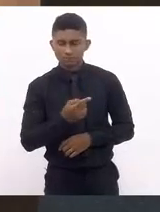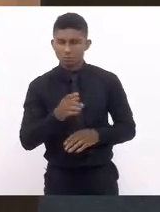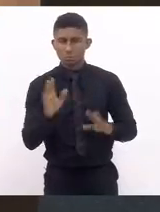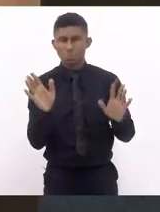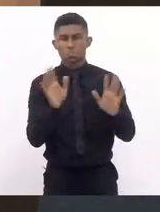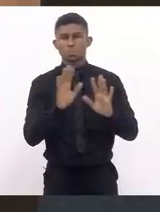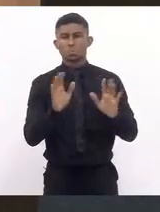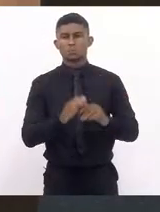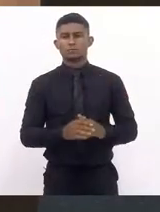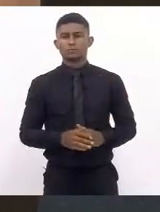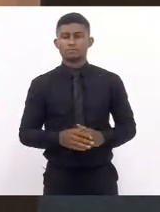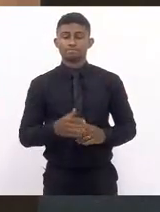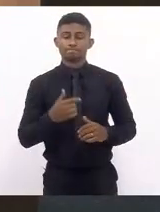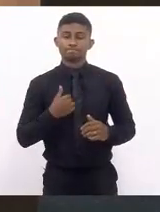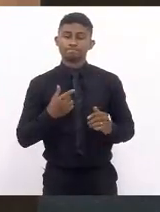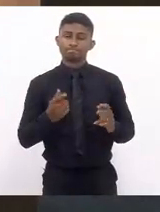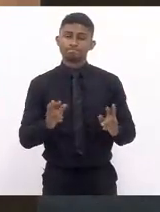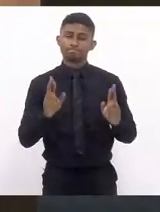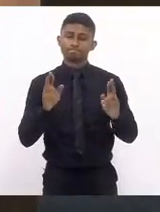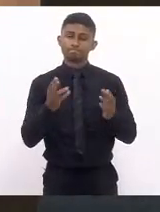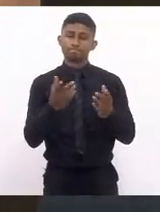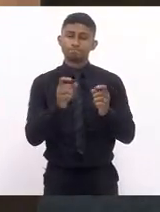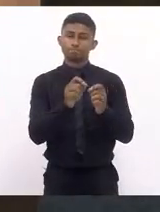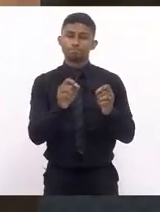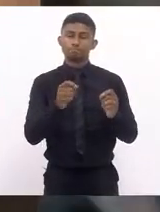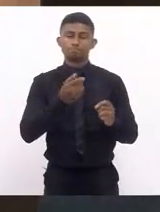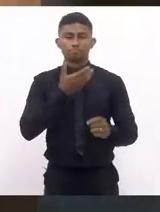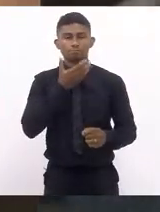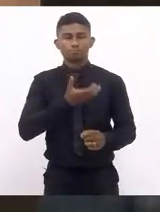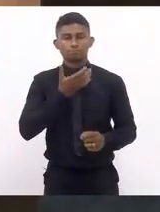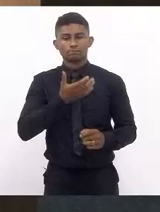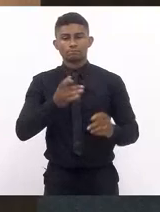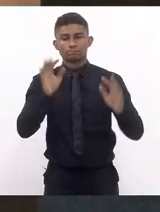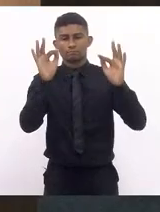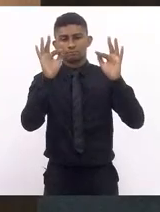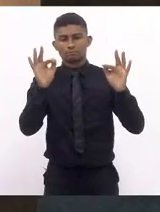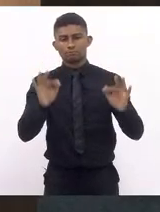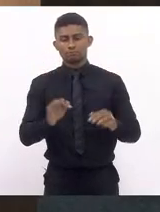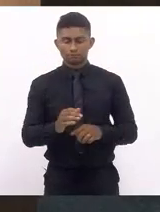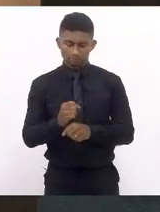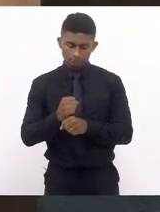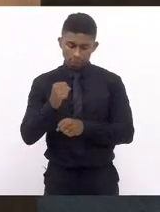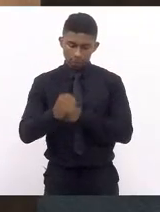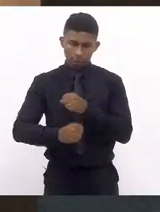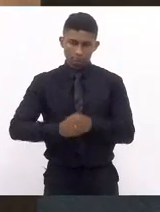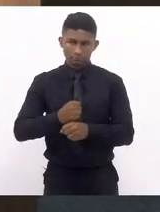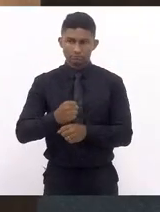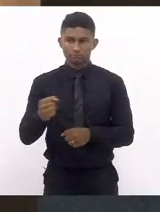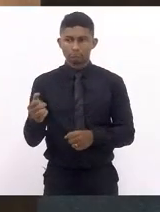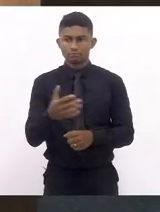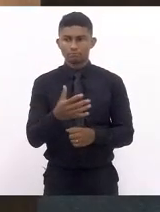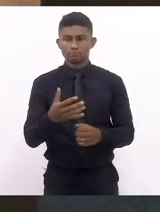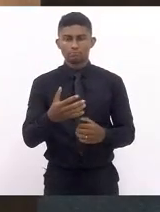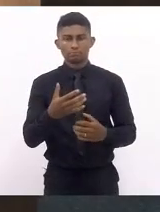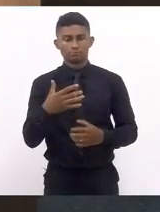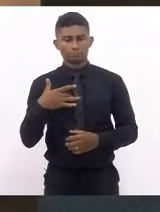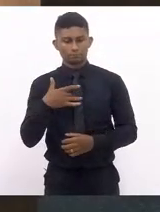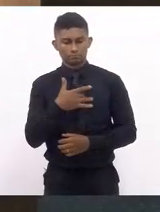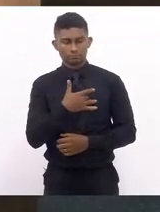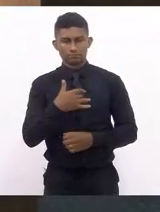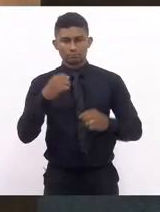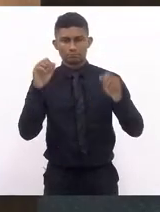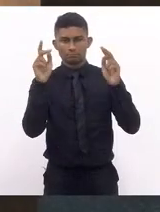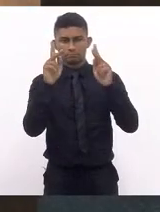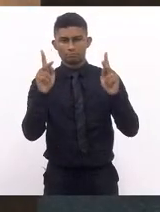desejar a todos um feliz Natal e um Ano Novo de muita saúde e paz que Deus possa